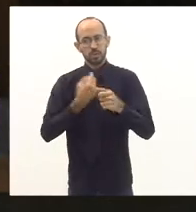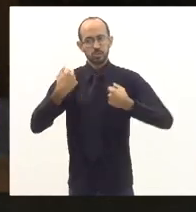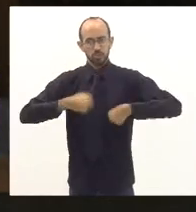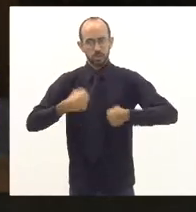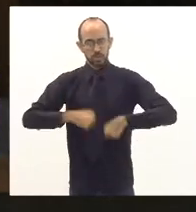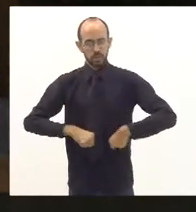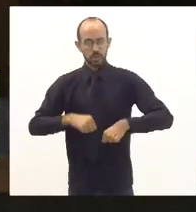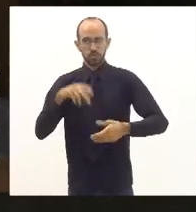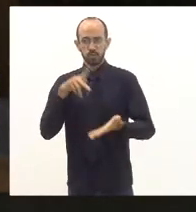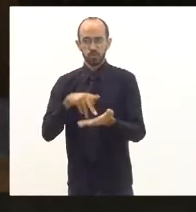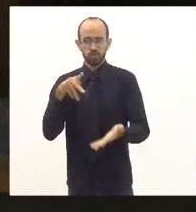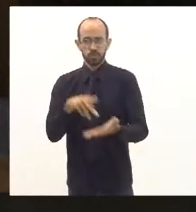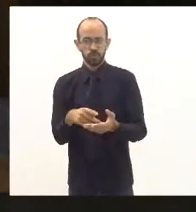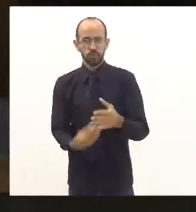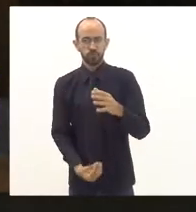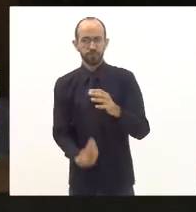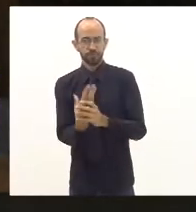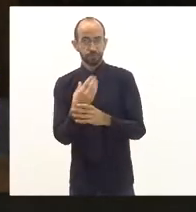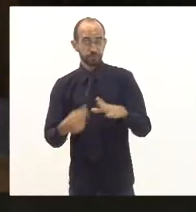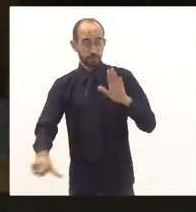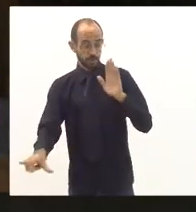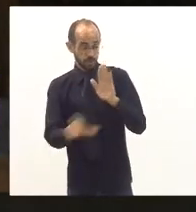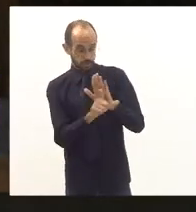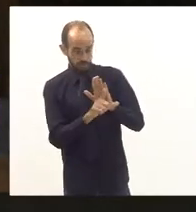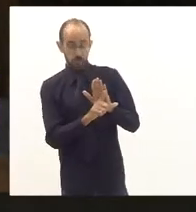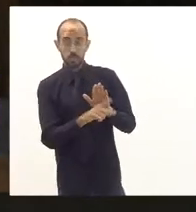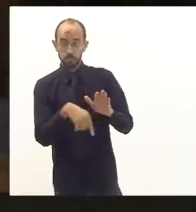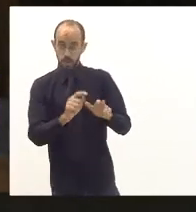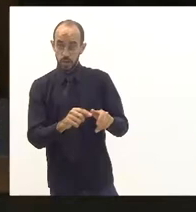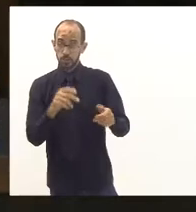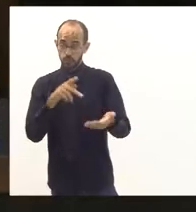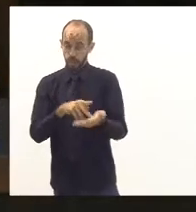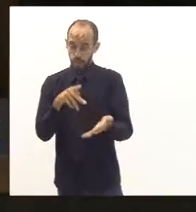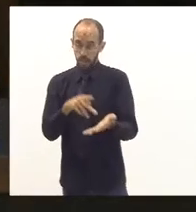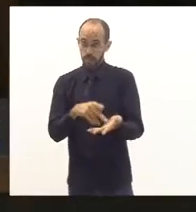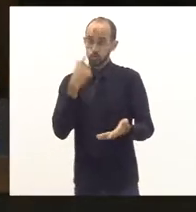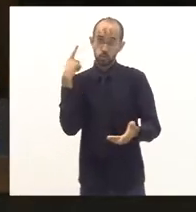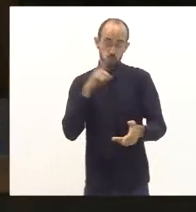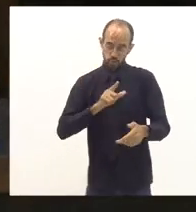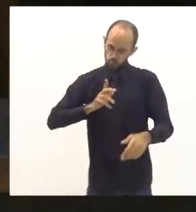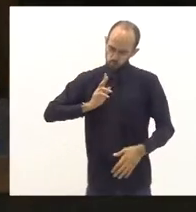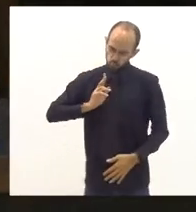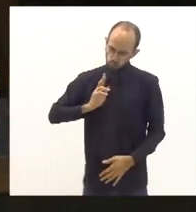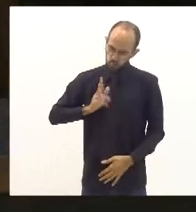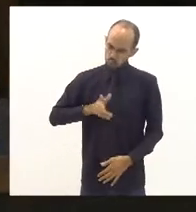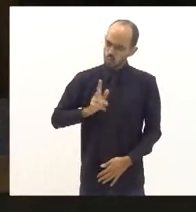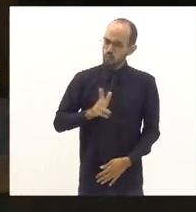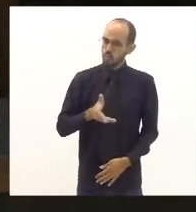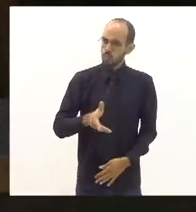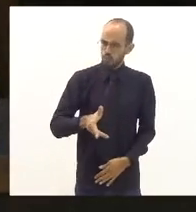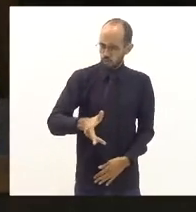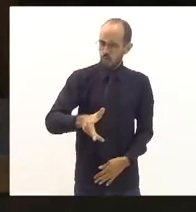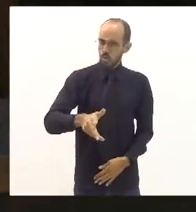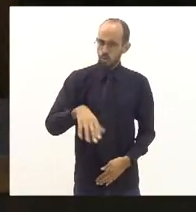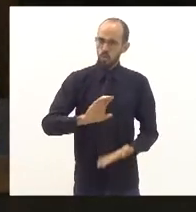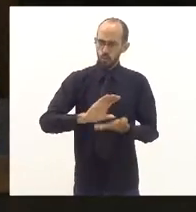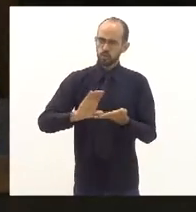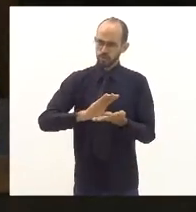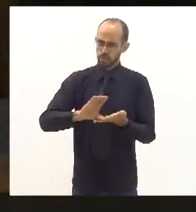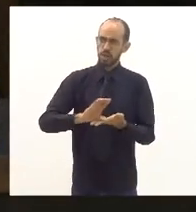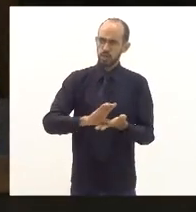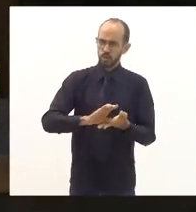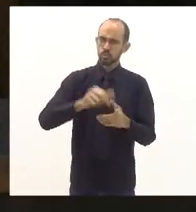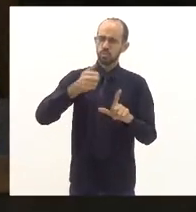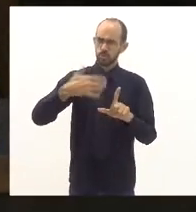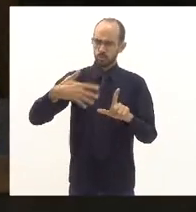deputado, constituir uma lei que regulamente e que garanta a efetiva permanência do Conselho LGBTI+,